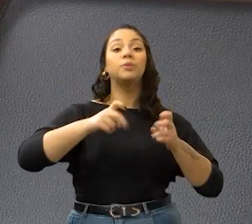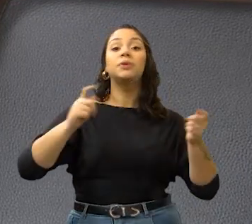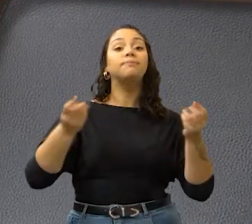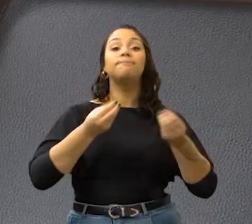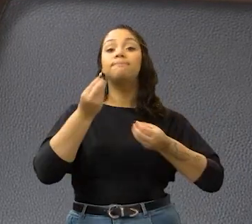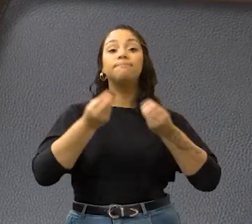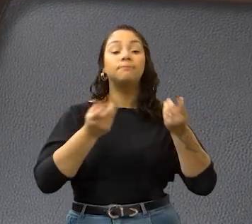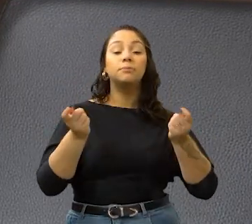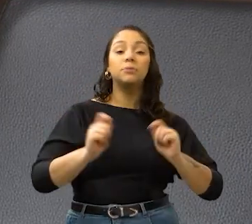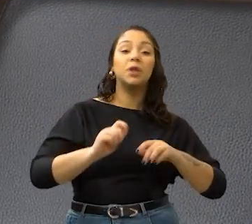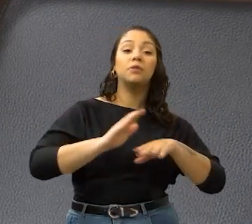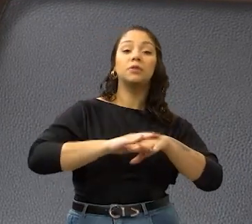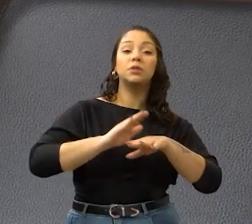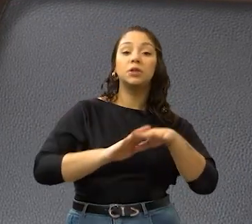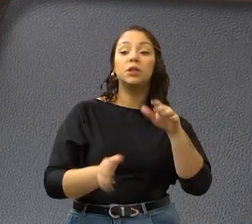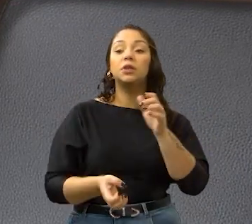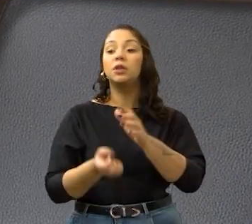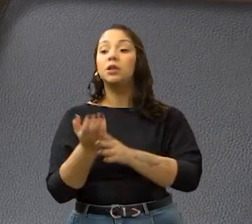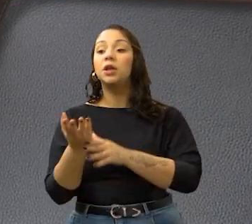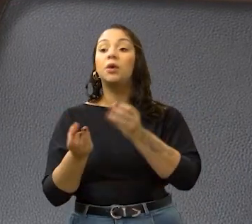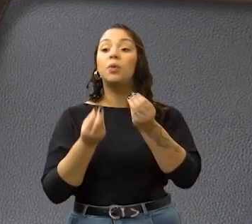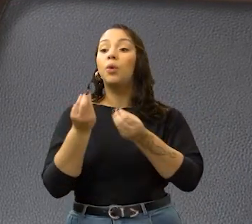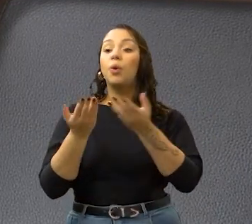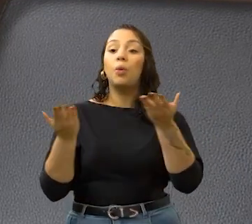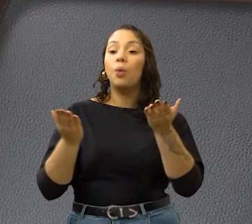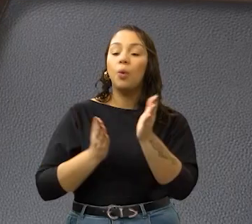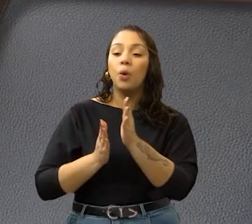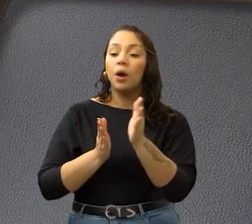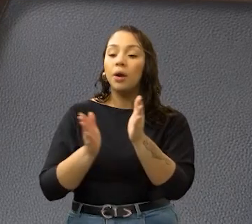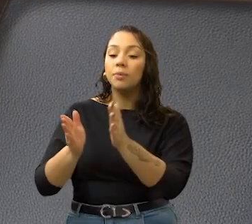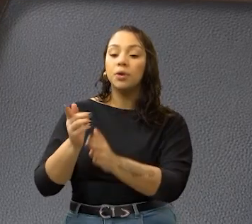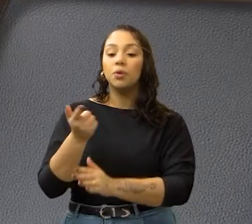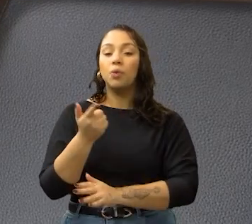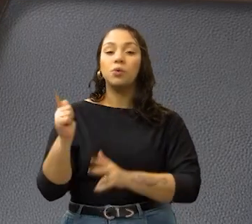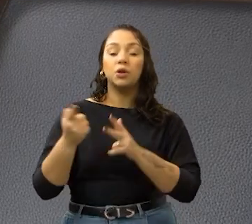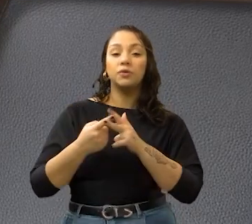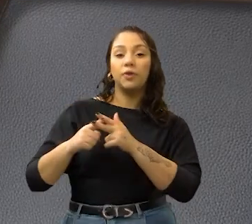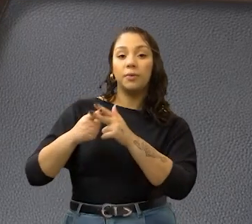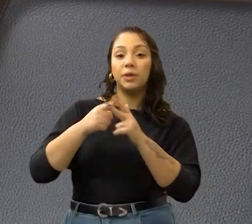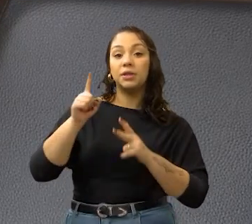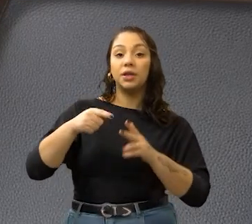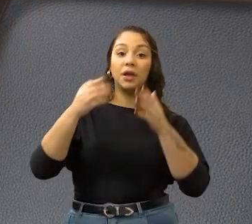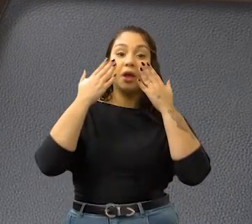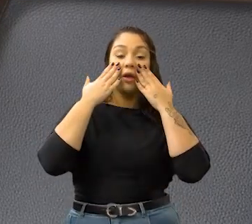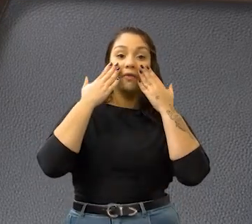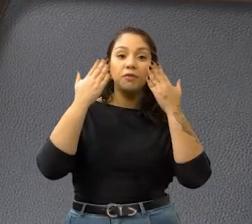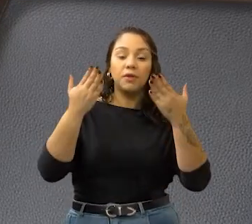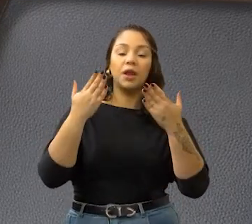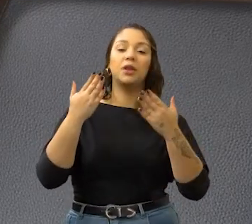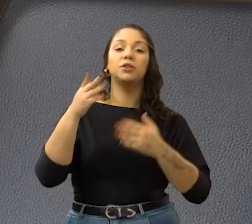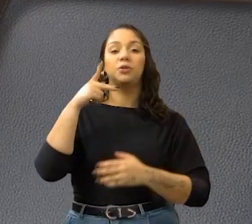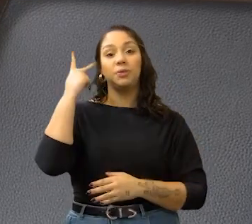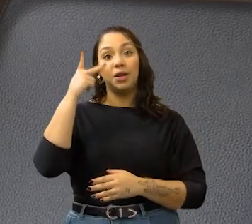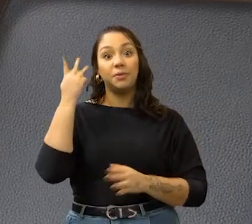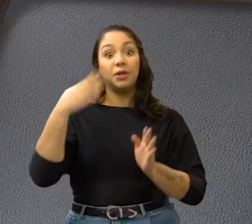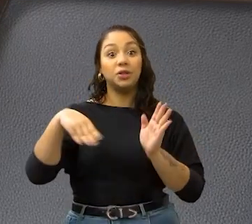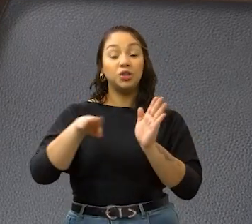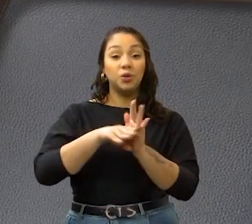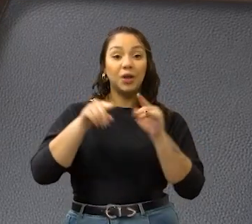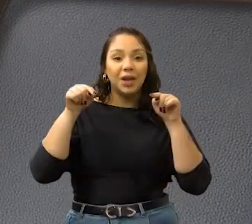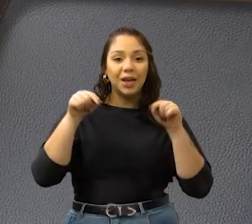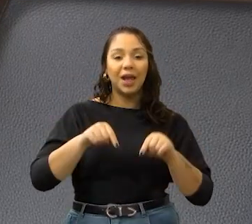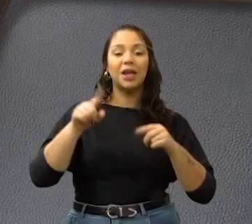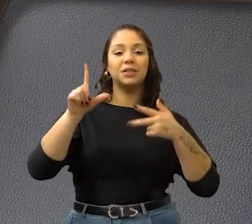pouco das possibilidades, o que fazer, por onde ir. Estamos utilizando novos instrumentos como a Frente Parlamentar, que é novíssimo, né? Chegou